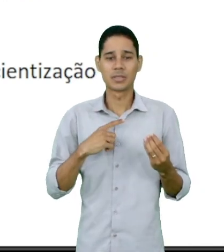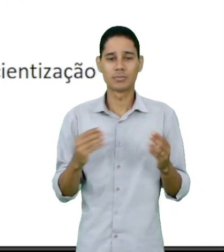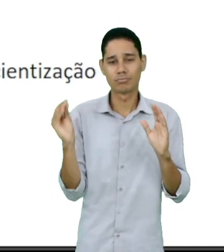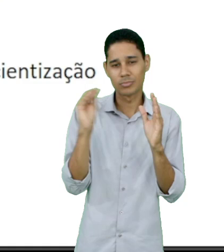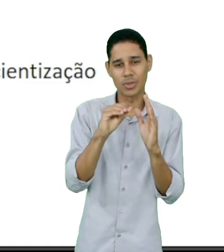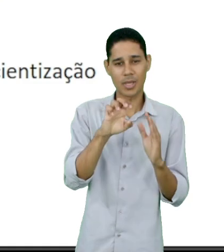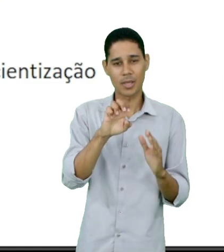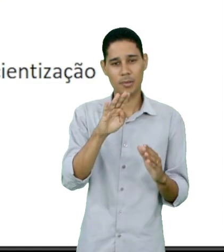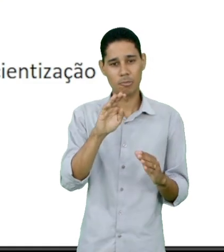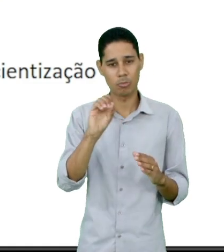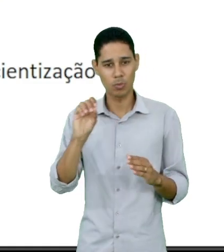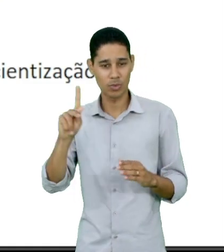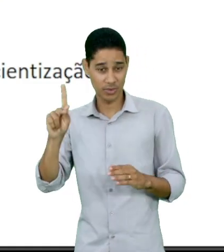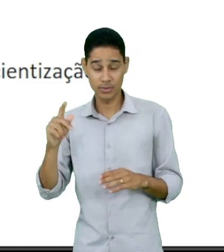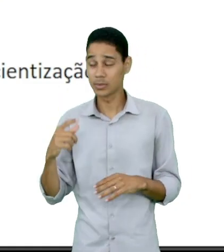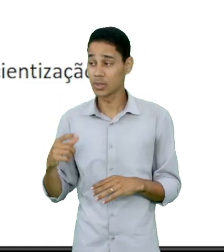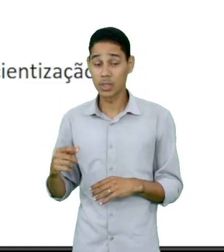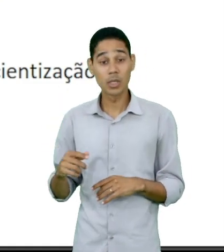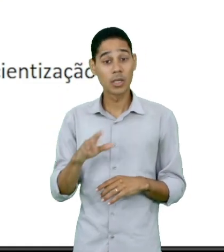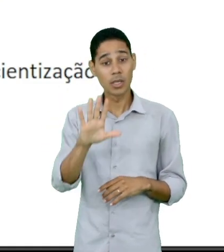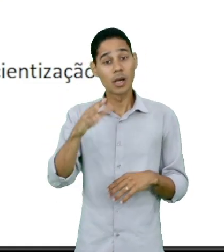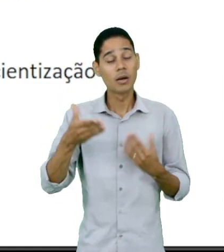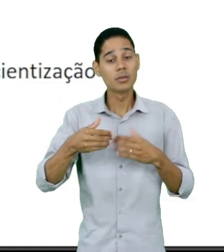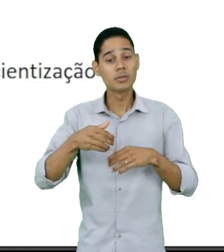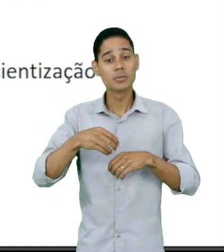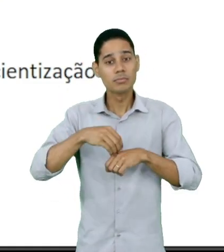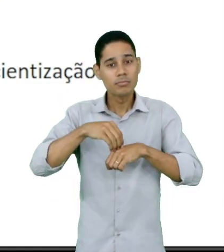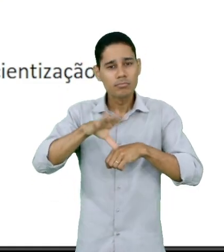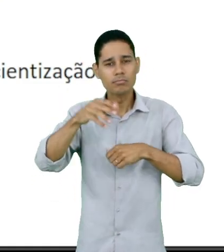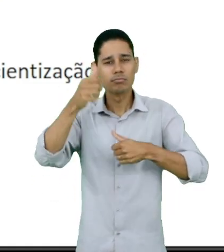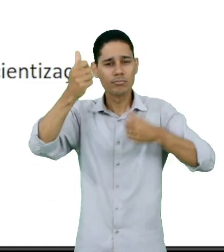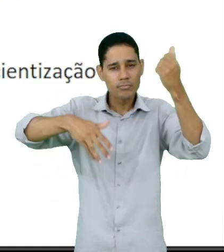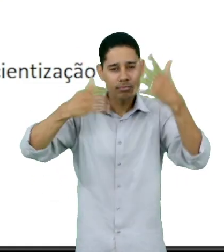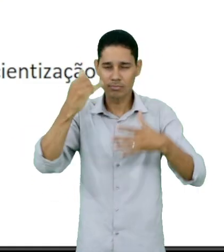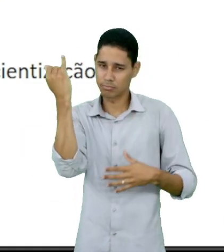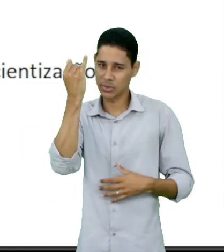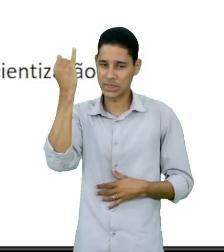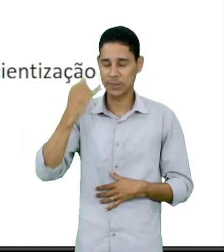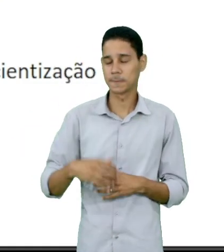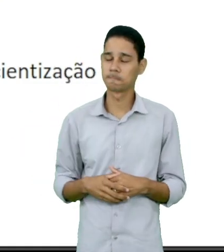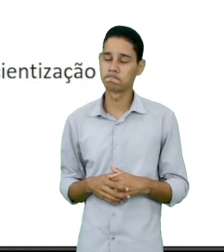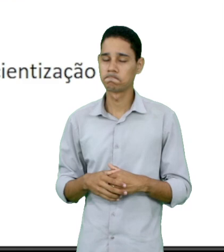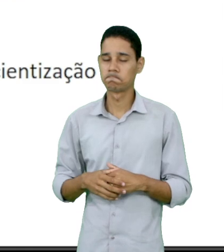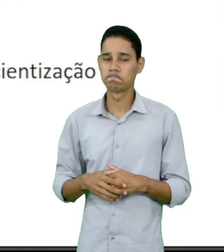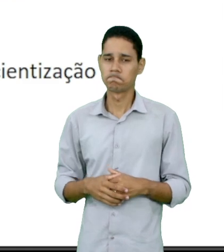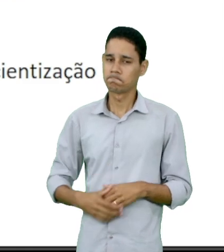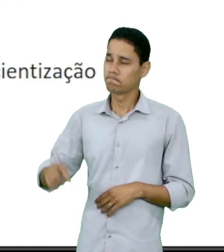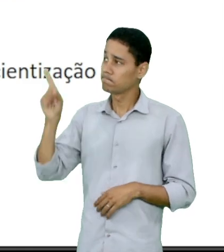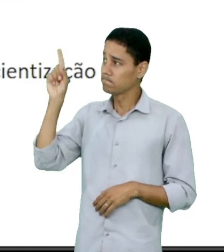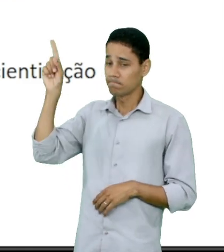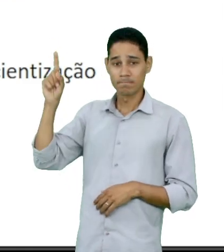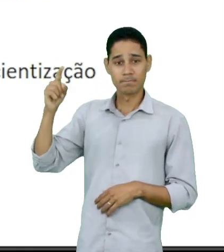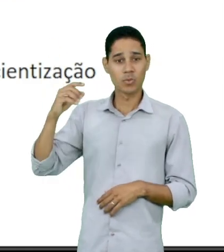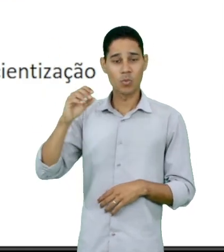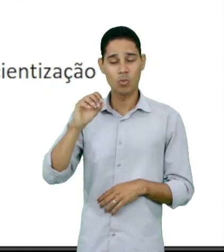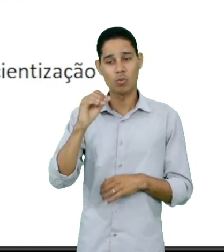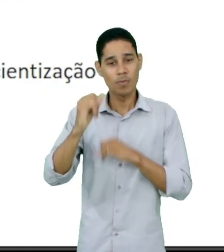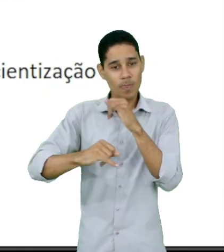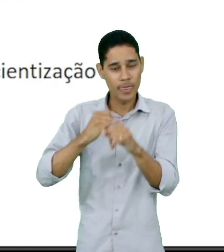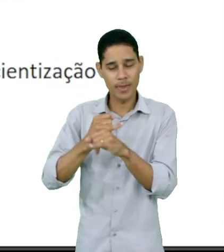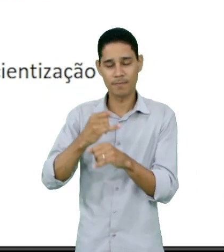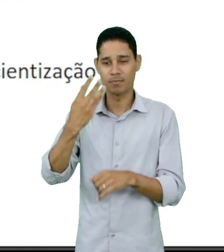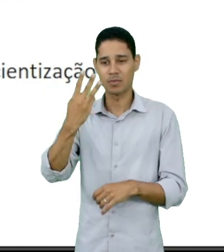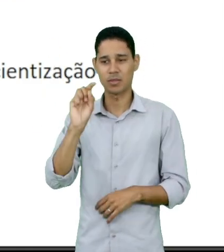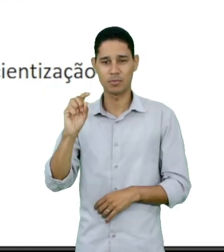trazer algumas informações bem triviais aqui sobre esses pontos, certo? A gente tem Web 3.0 para frente, por isso que eu coloquei o